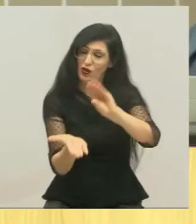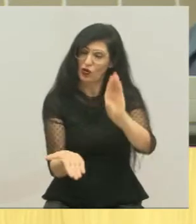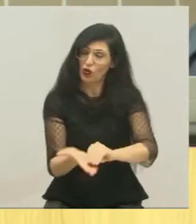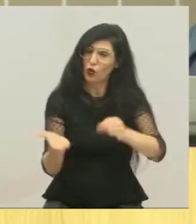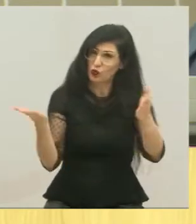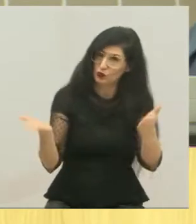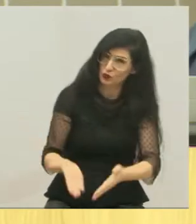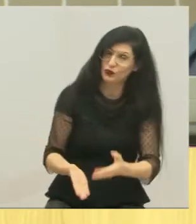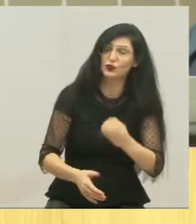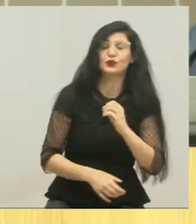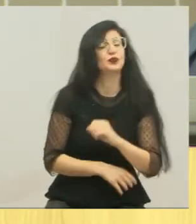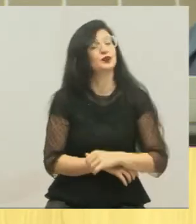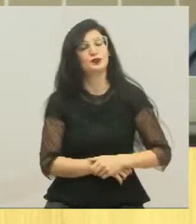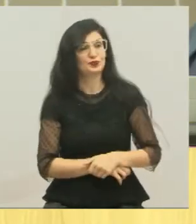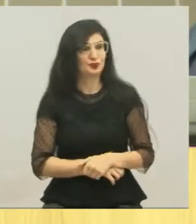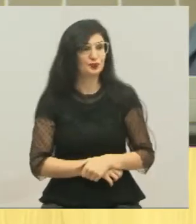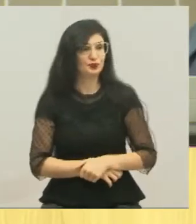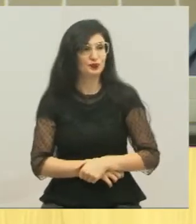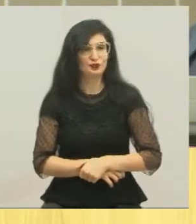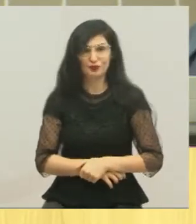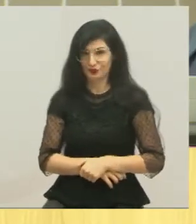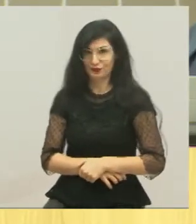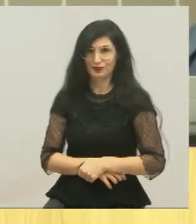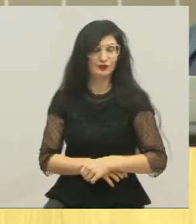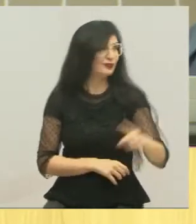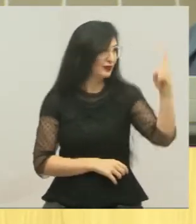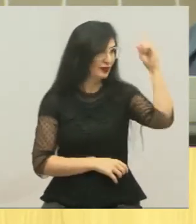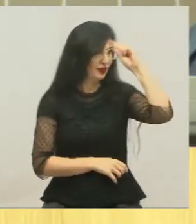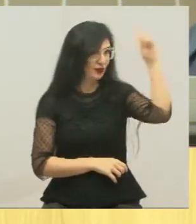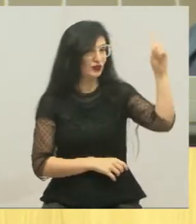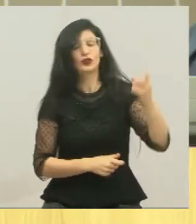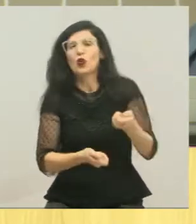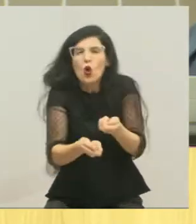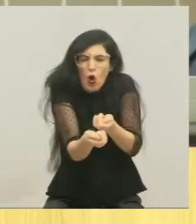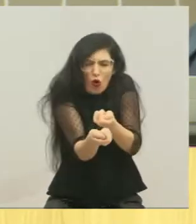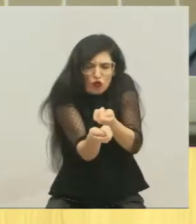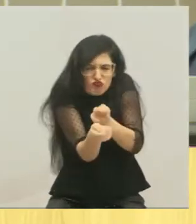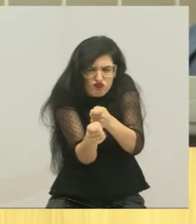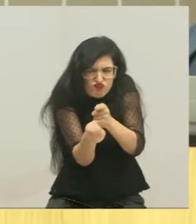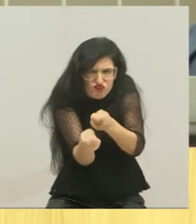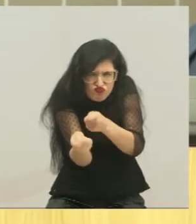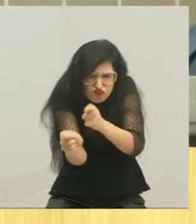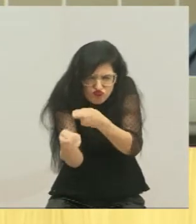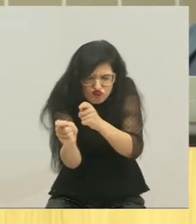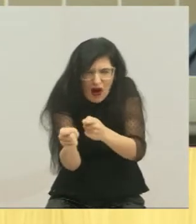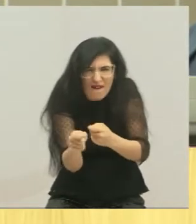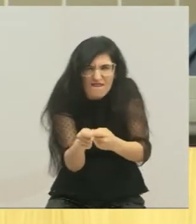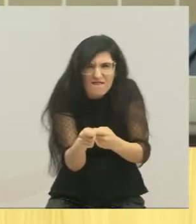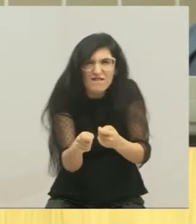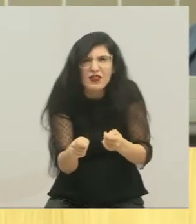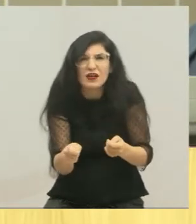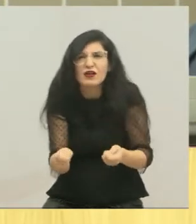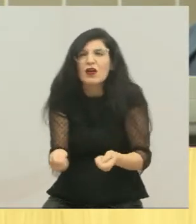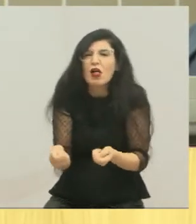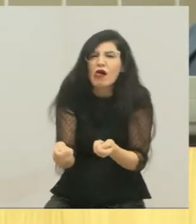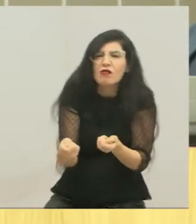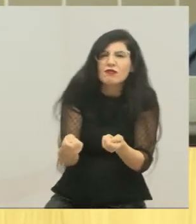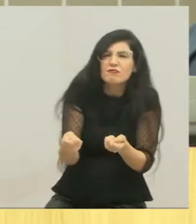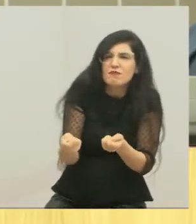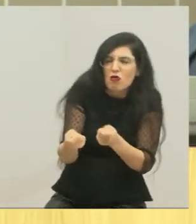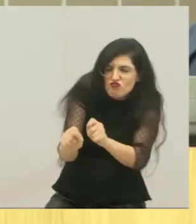o registro de moção comemorativa ao dia do soldador, celebrado em 23 de setembro.